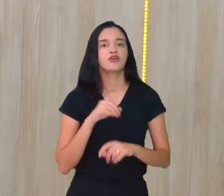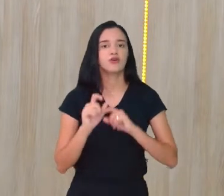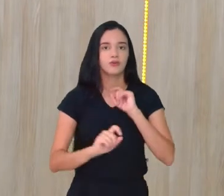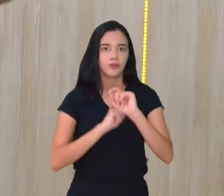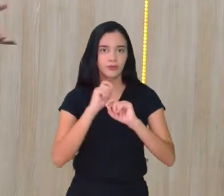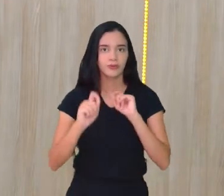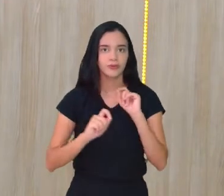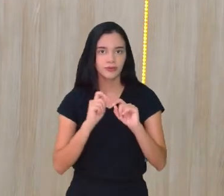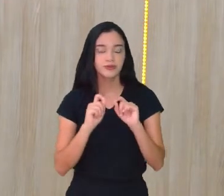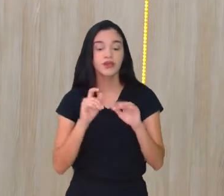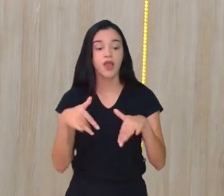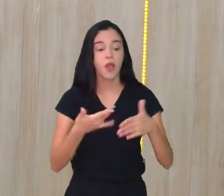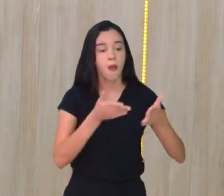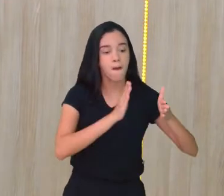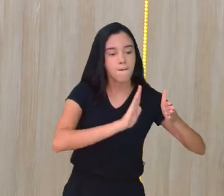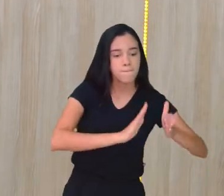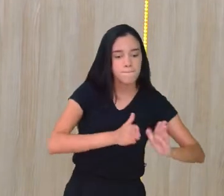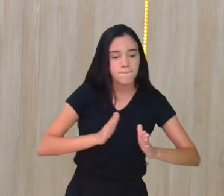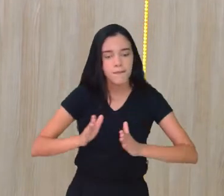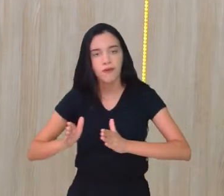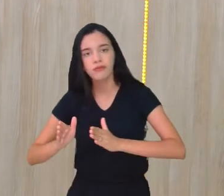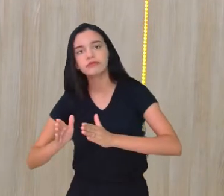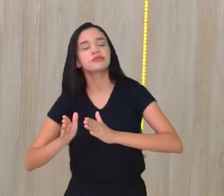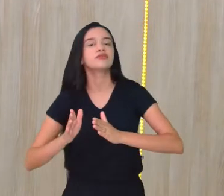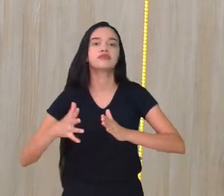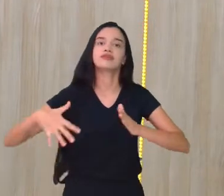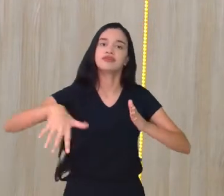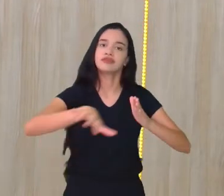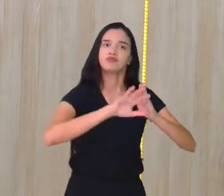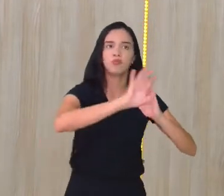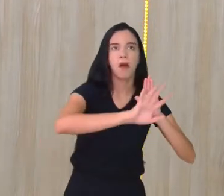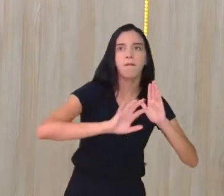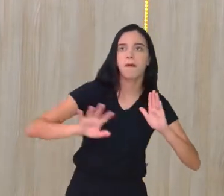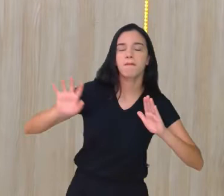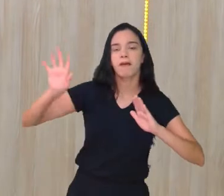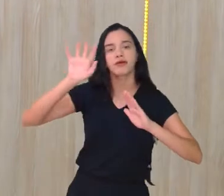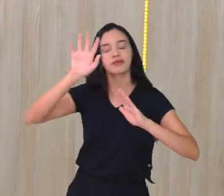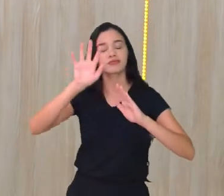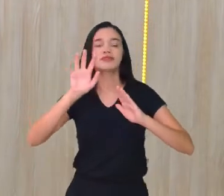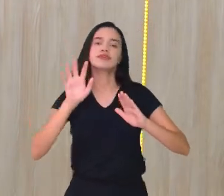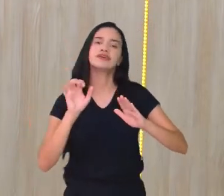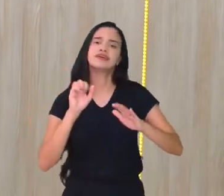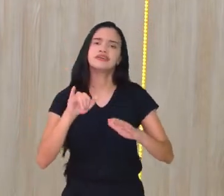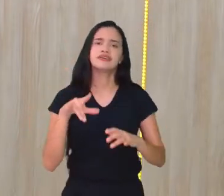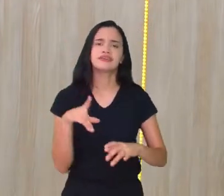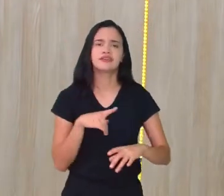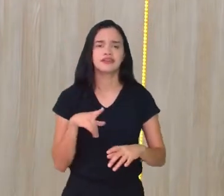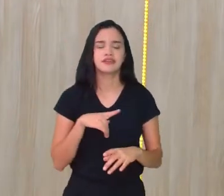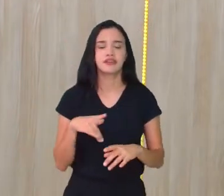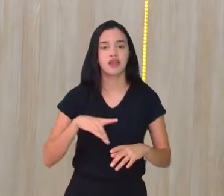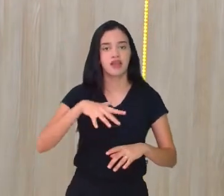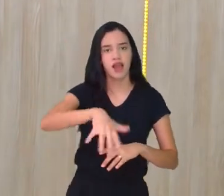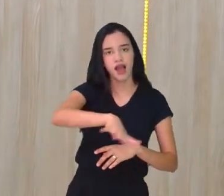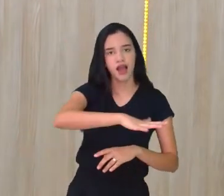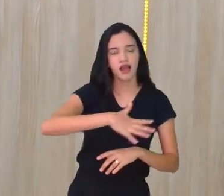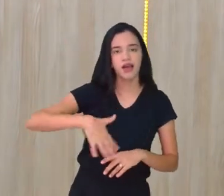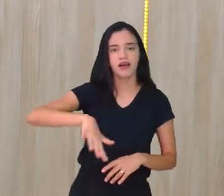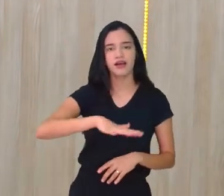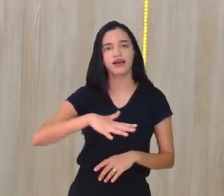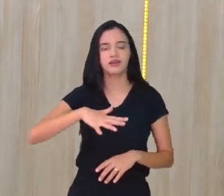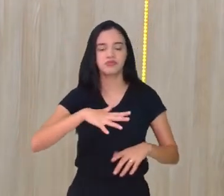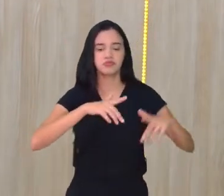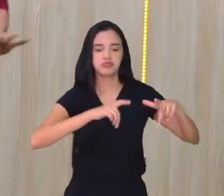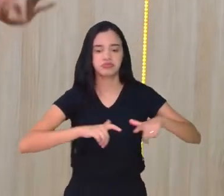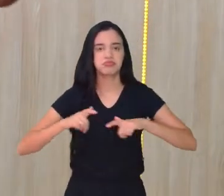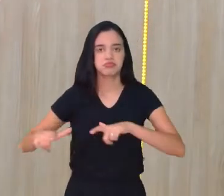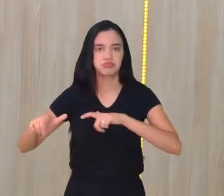atrelado ao processo de região. Então, ou seja, se a gente tem lá o território